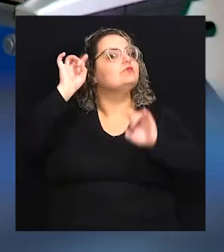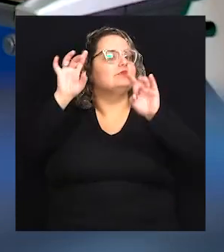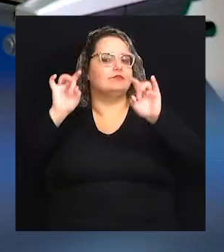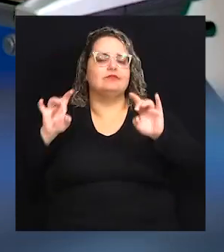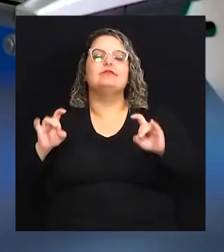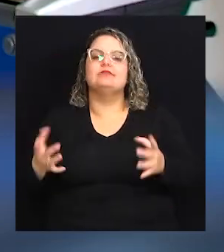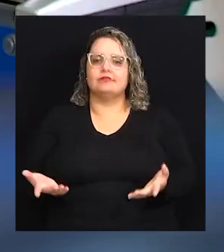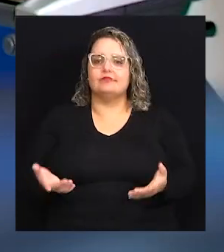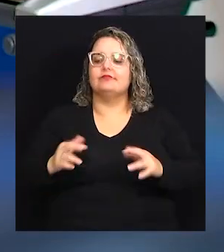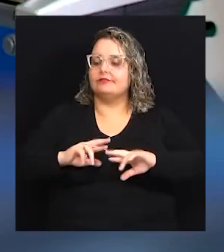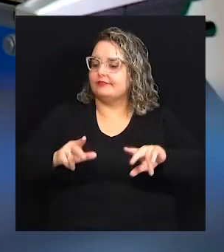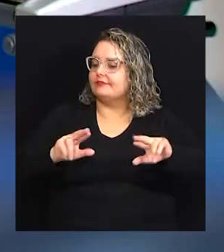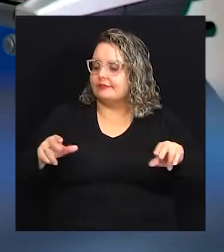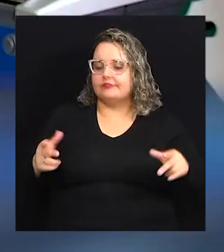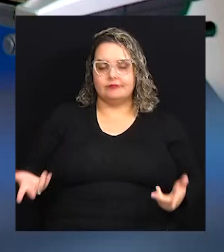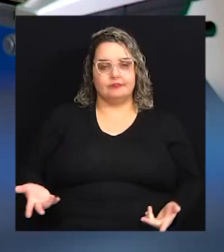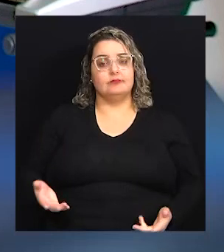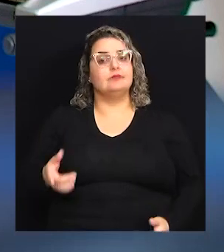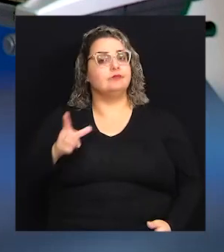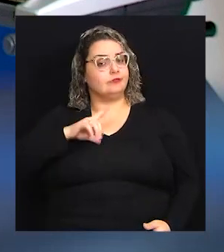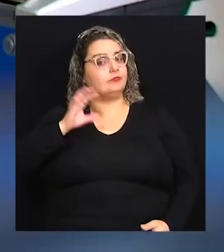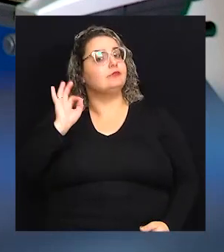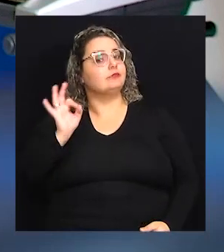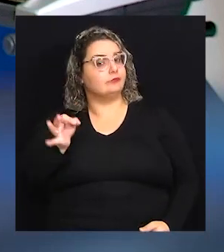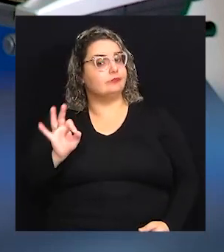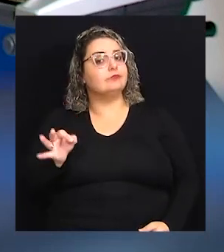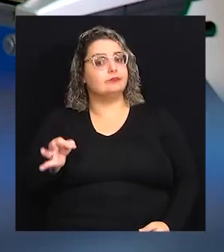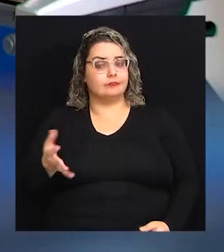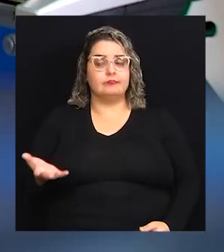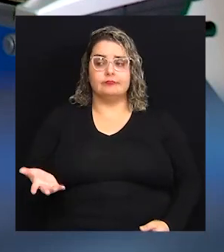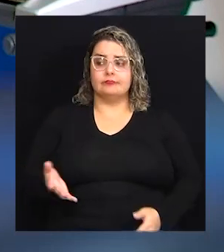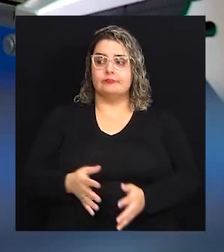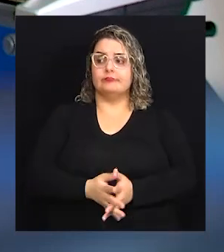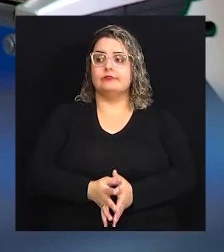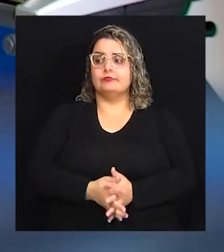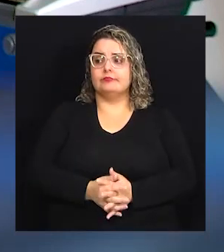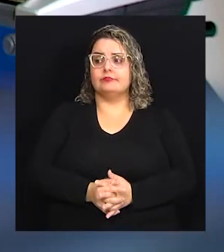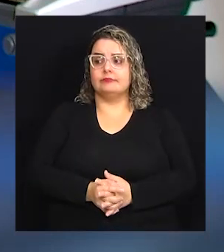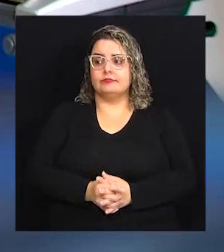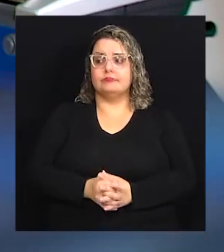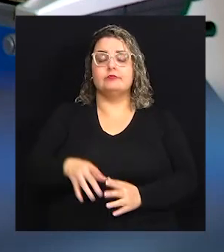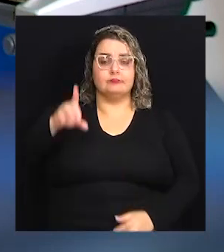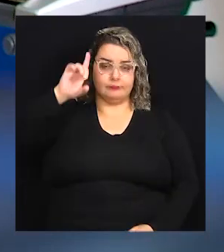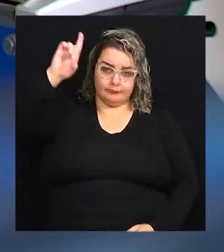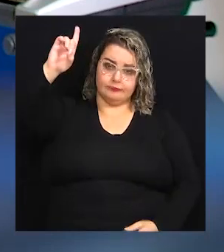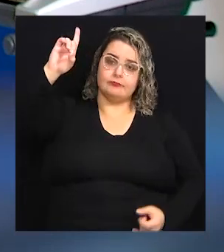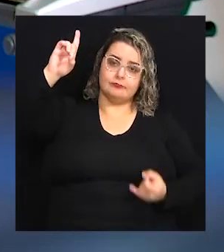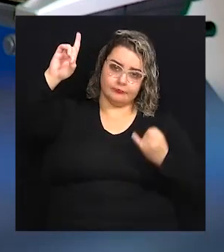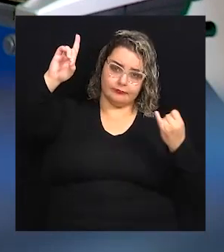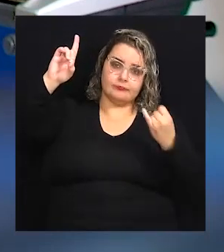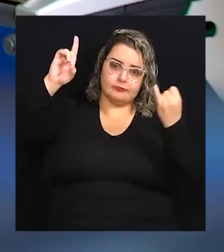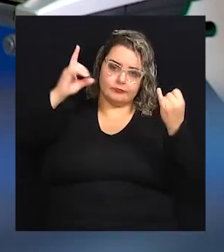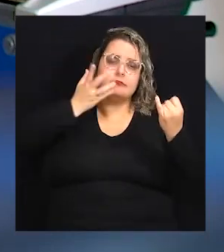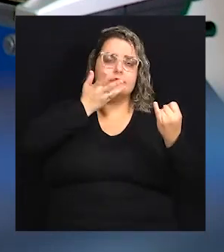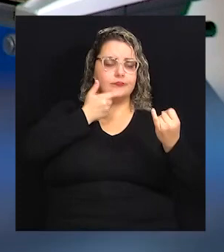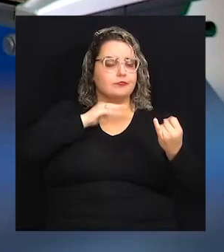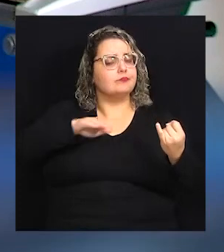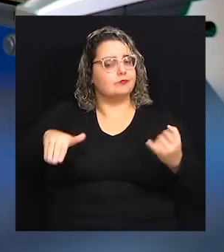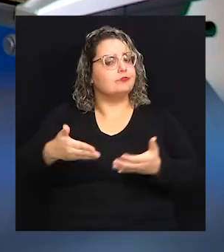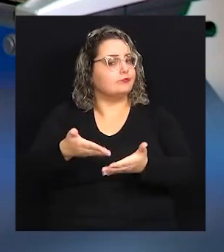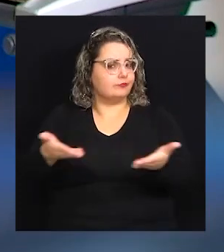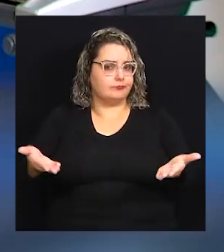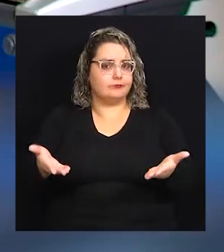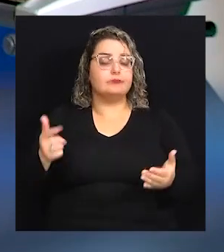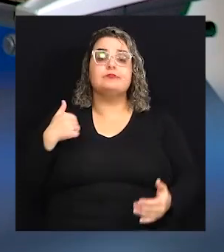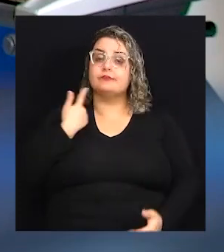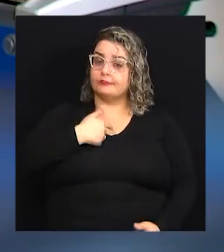um dia especial. E eu tenho certeza, assim, que Deus, ele se importa muito com essas